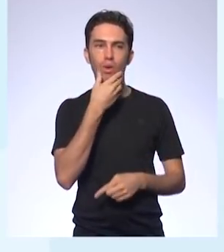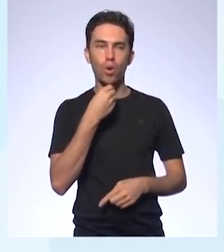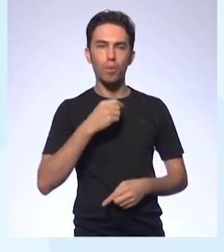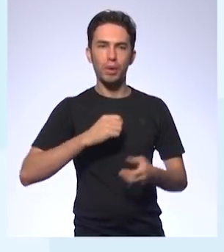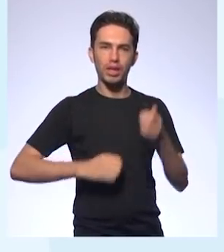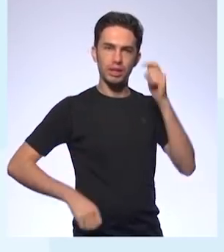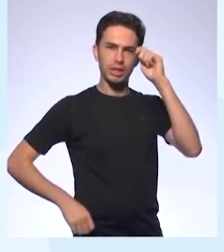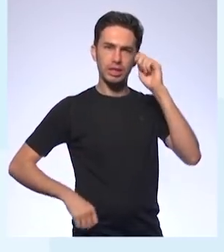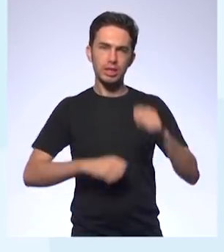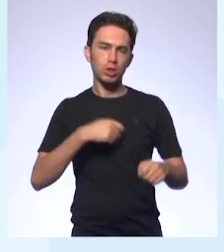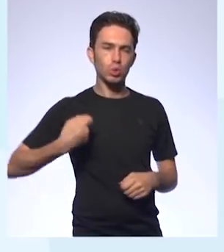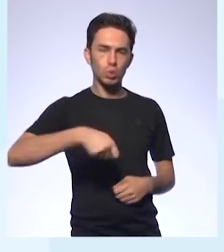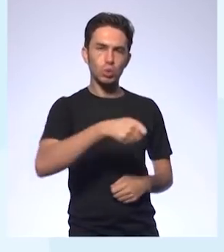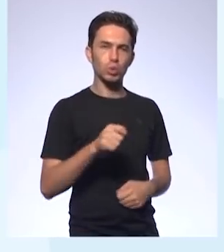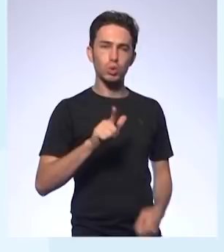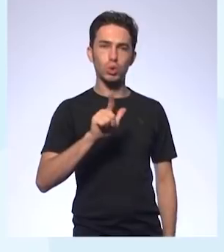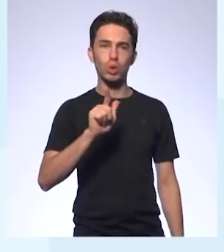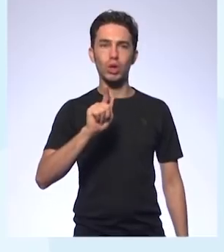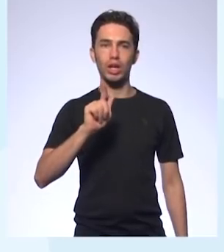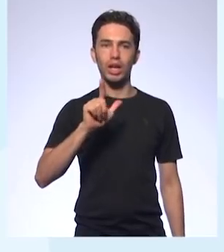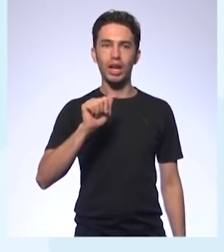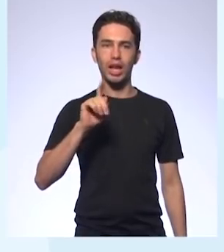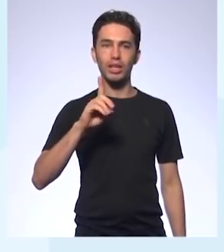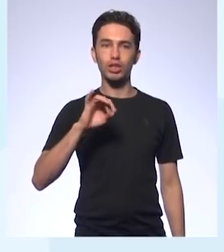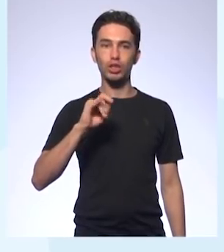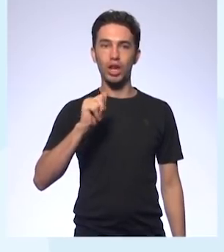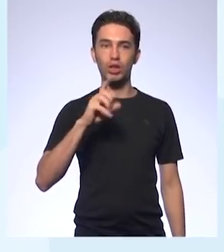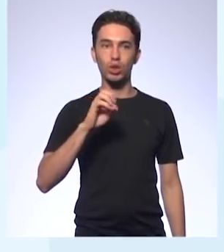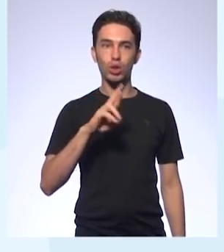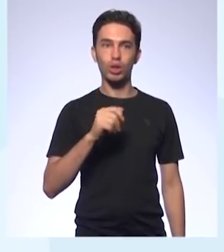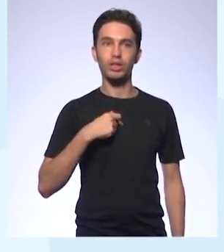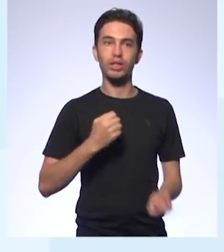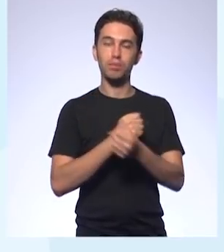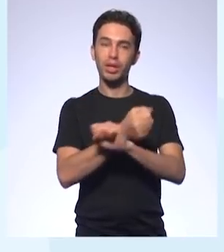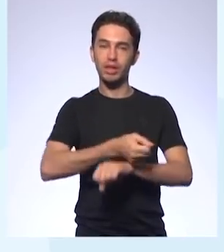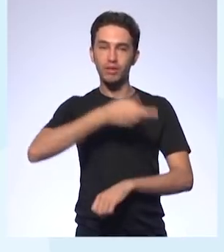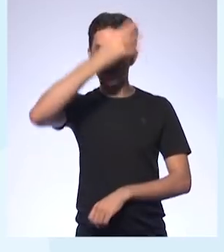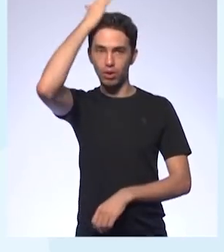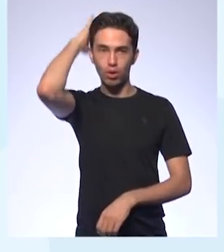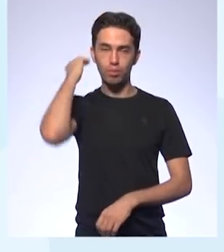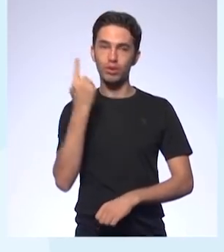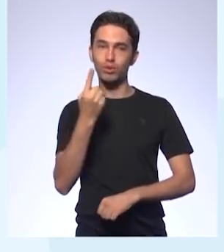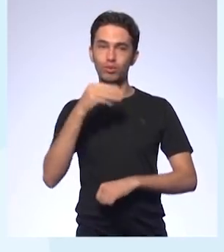Nós já falamos deste assunto, então vocês vão conseguir responder. 1 minutinho.